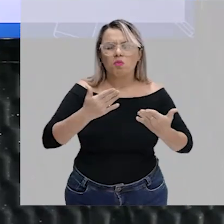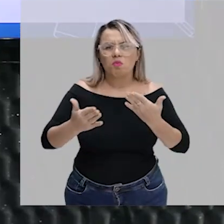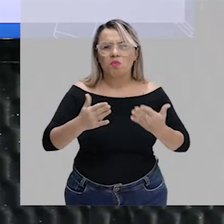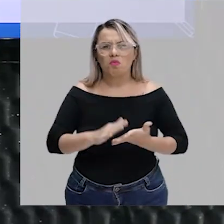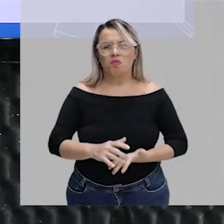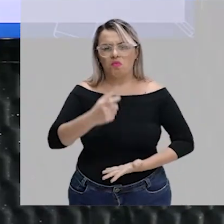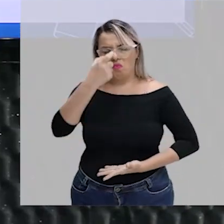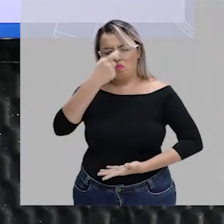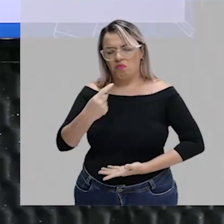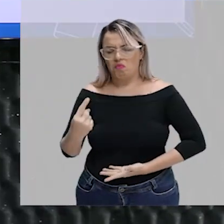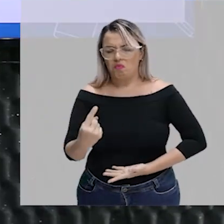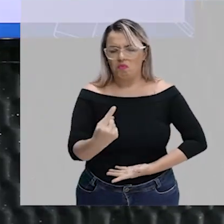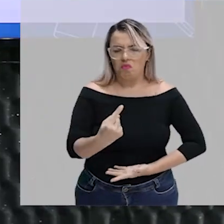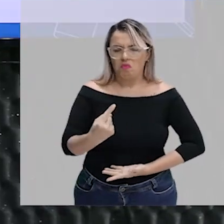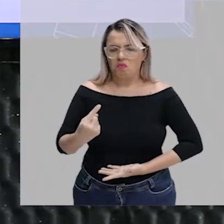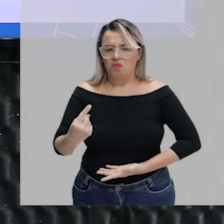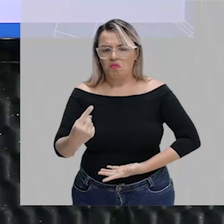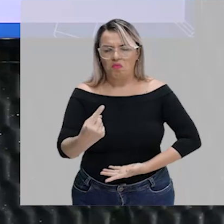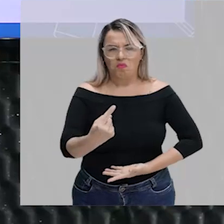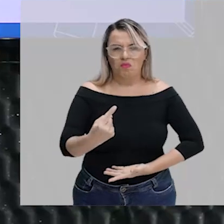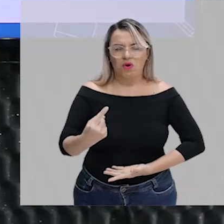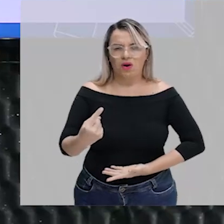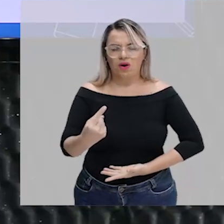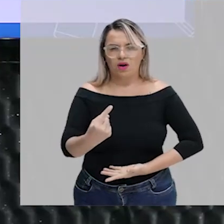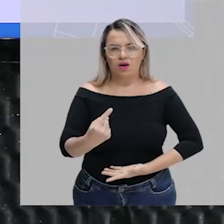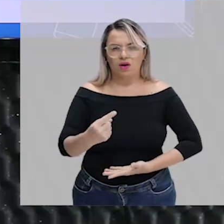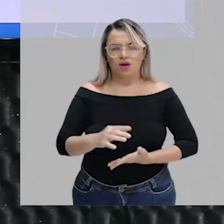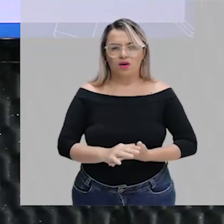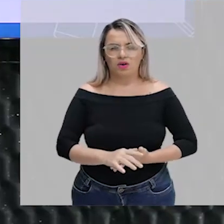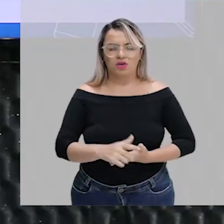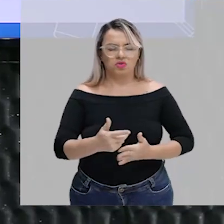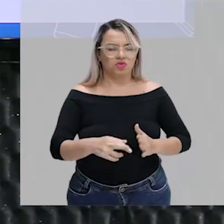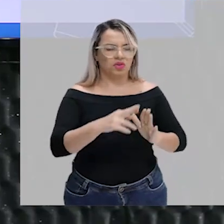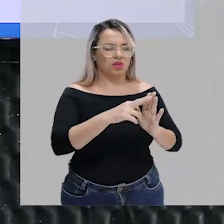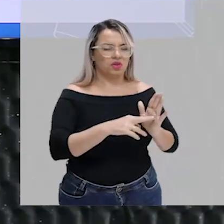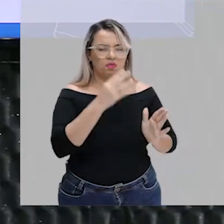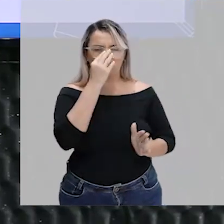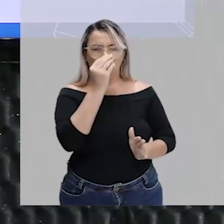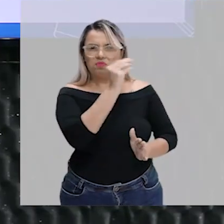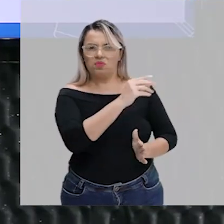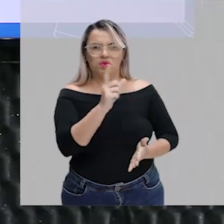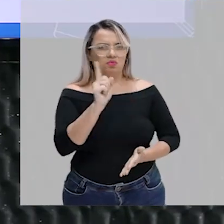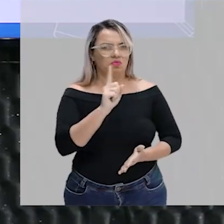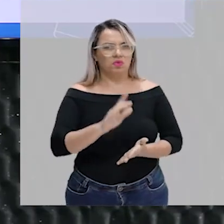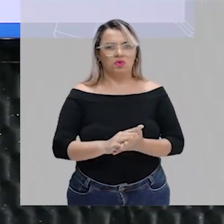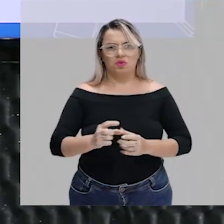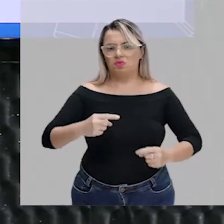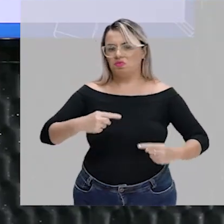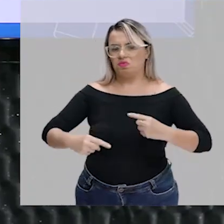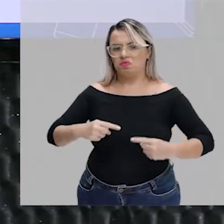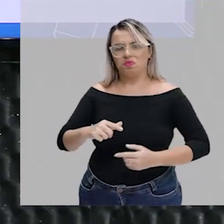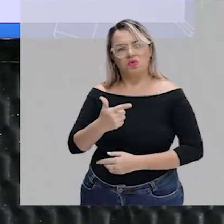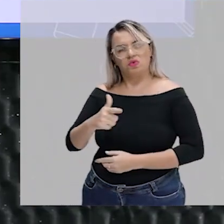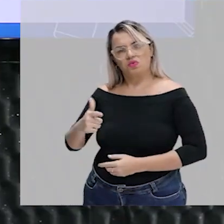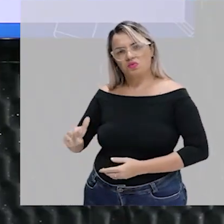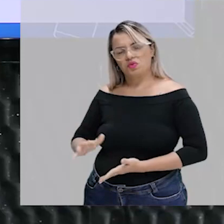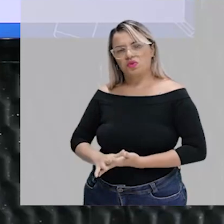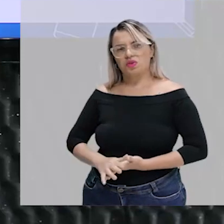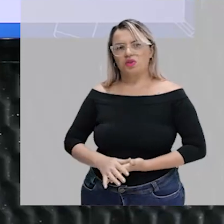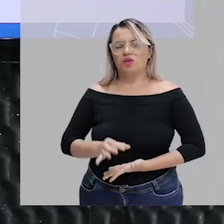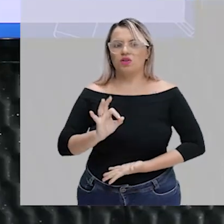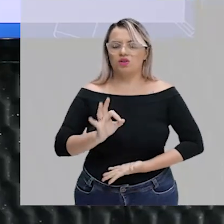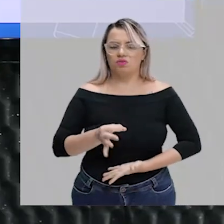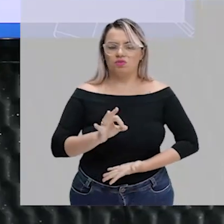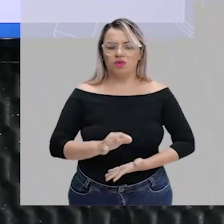ou semi-anárquico no Brasil, no sentido de não haver mesmo uma consolidação de uma identidade nacional, de uma